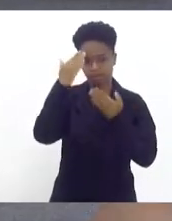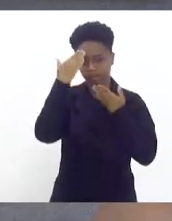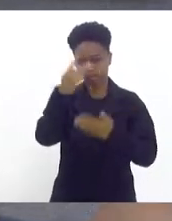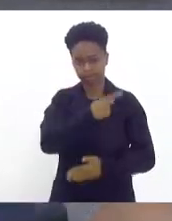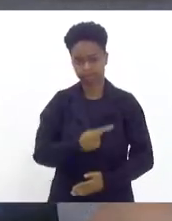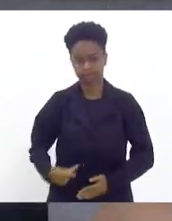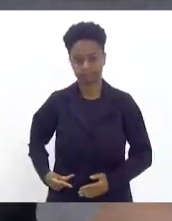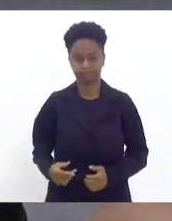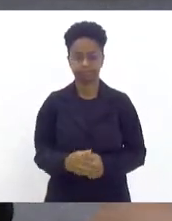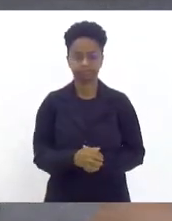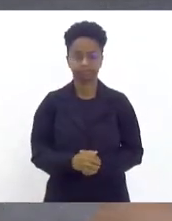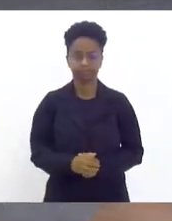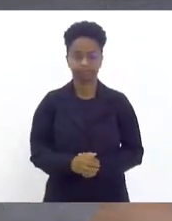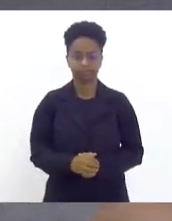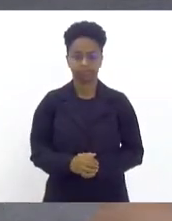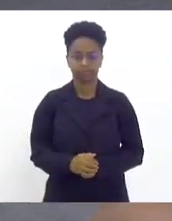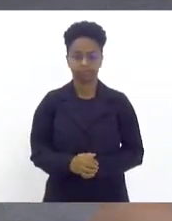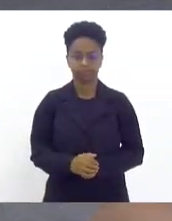presidente